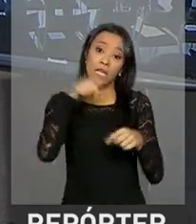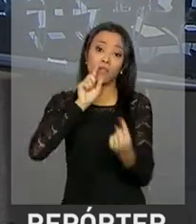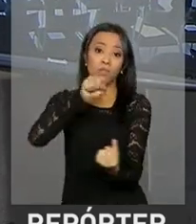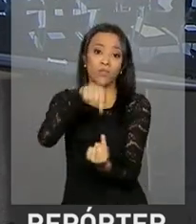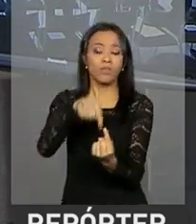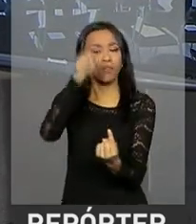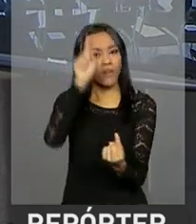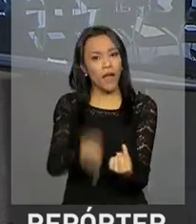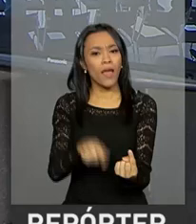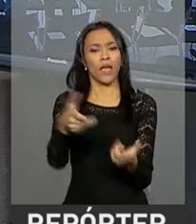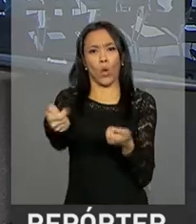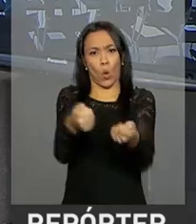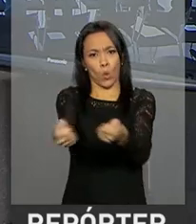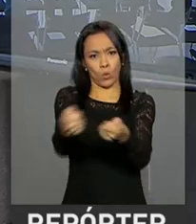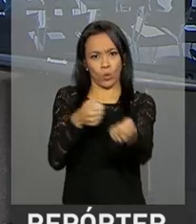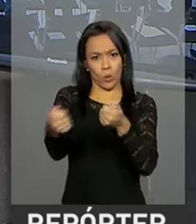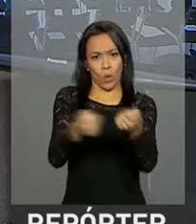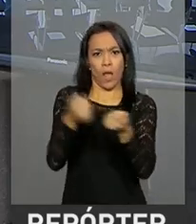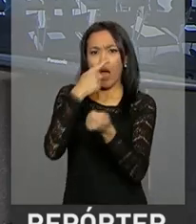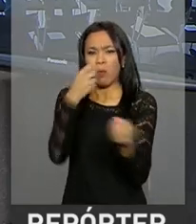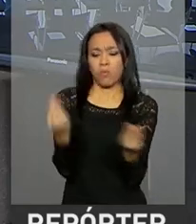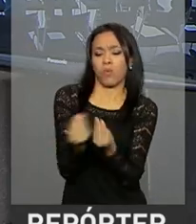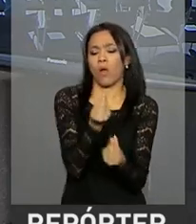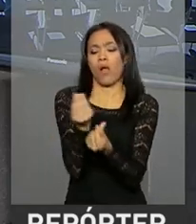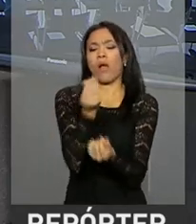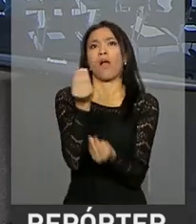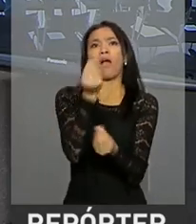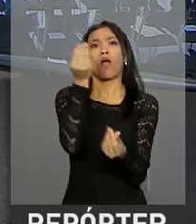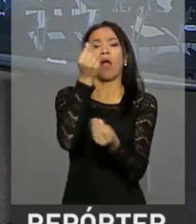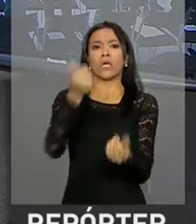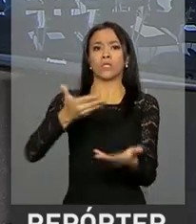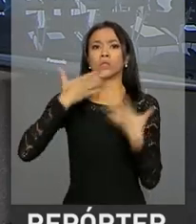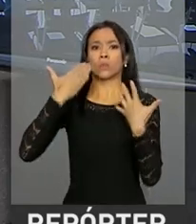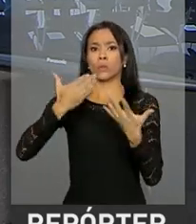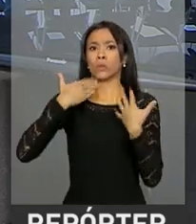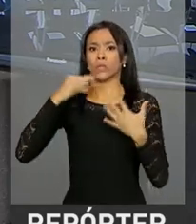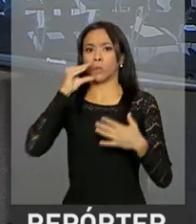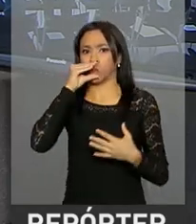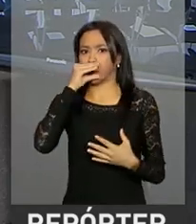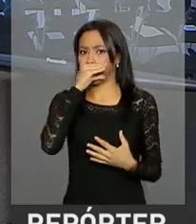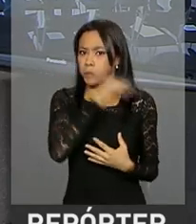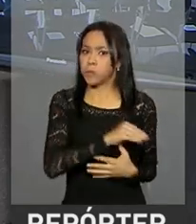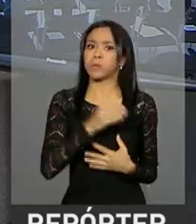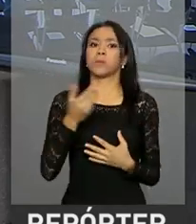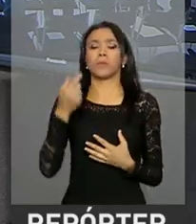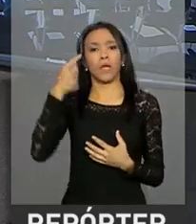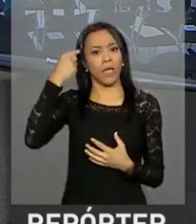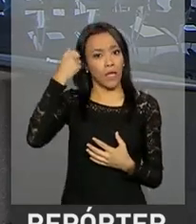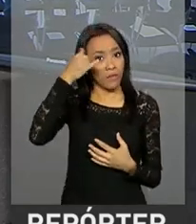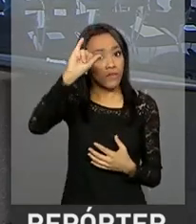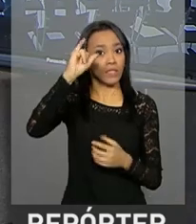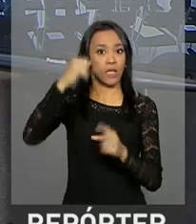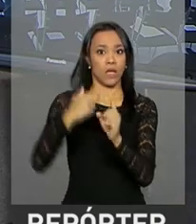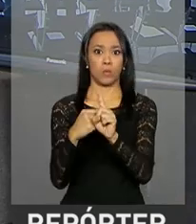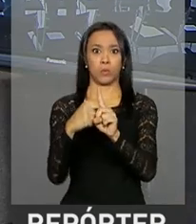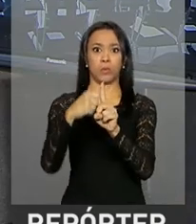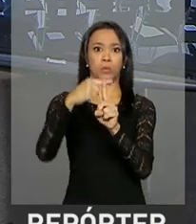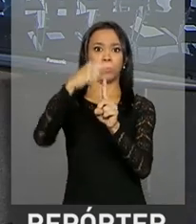de frear as emissões de gases do efeito estufa e de limitar o aumento da temperatura global